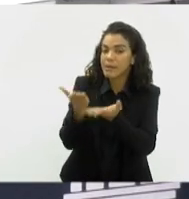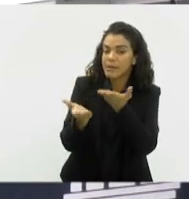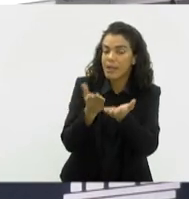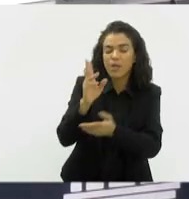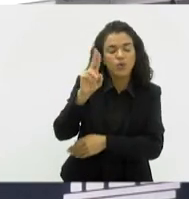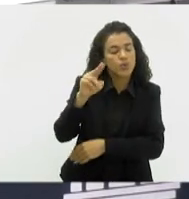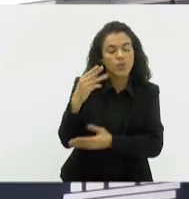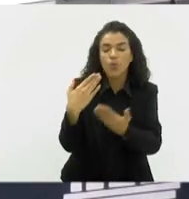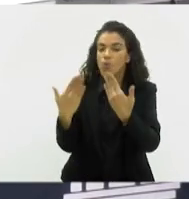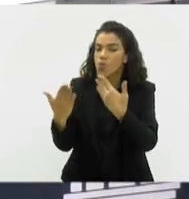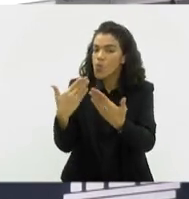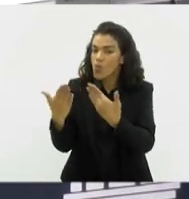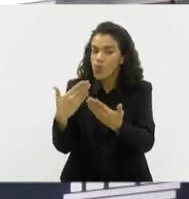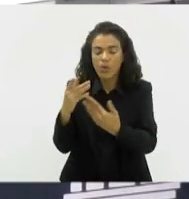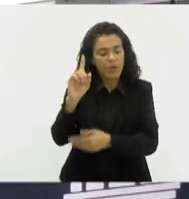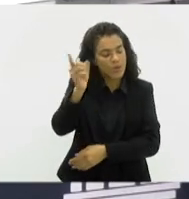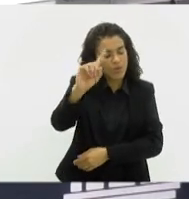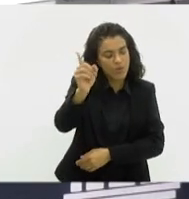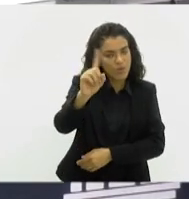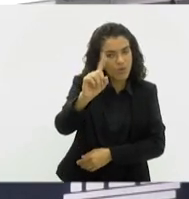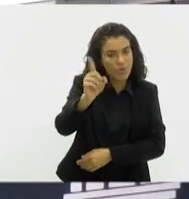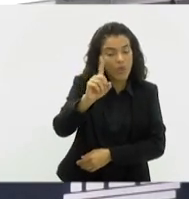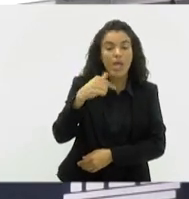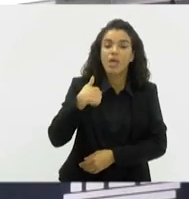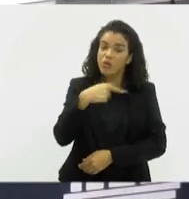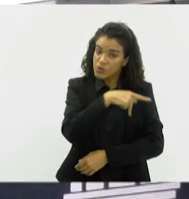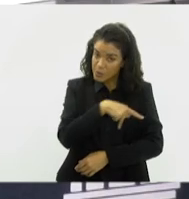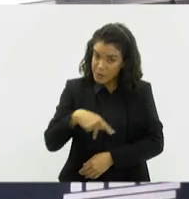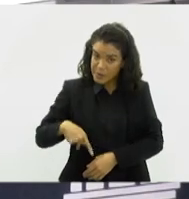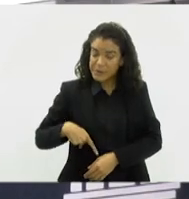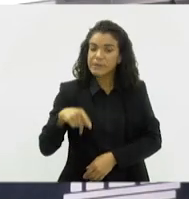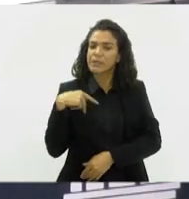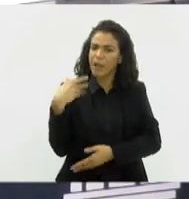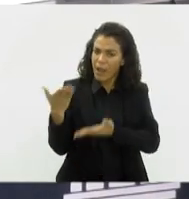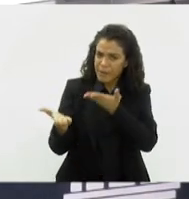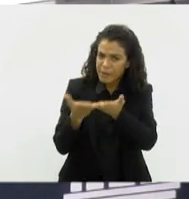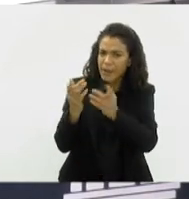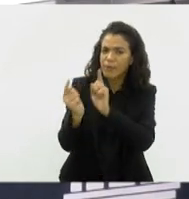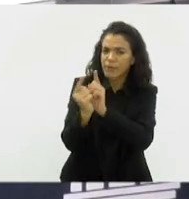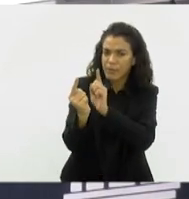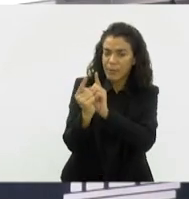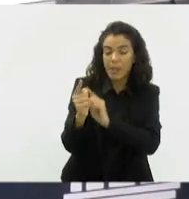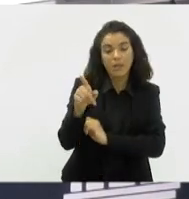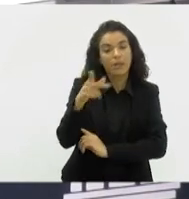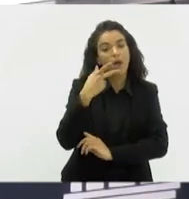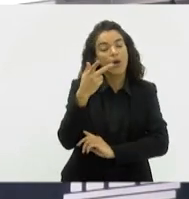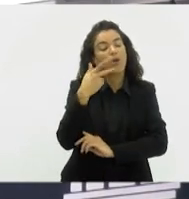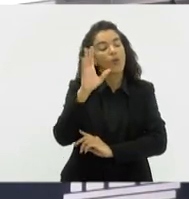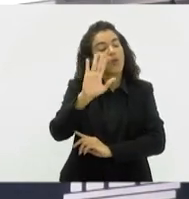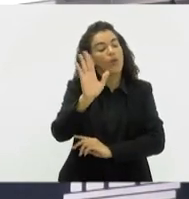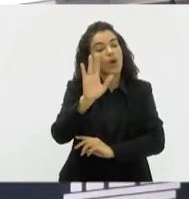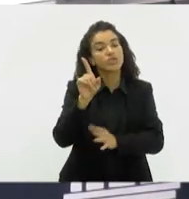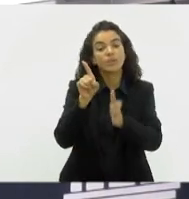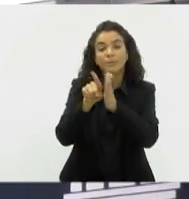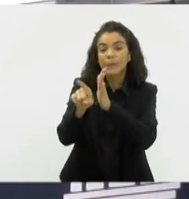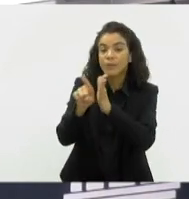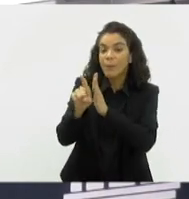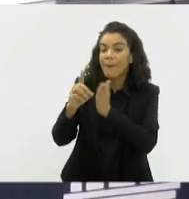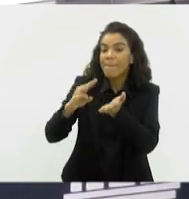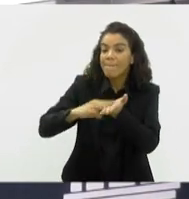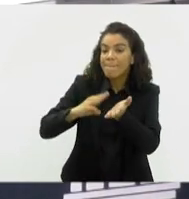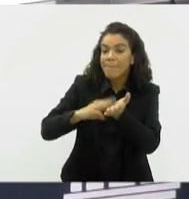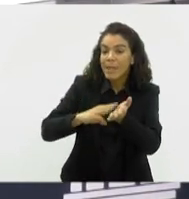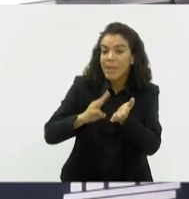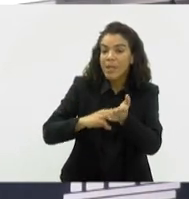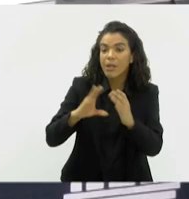ninguém. Eu estou falando da minha experiência como presidenta da comissão. Aí, eu atendo vítimas do mas tráfico também. Mas aí a gente está sabatinando o seu Erivelto para ser membro da comissão. Mas eu estou lhe